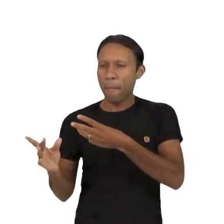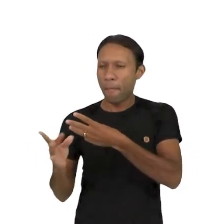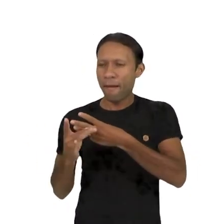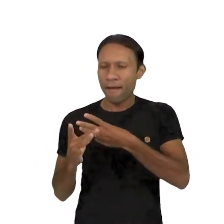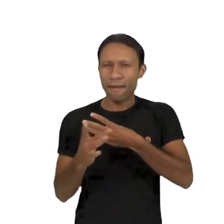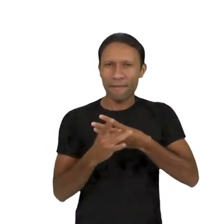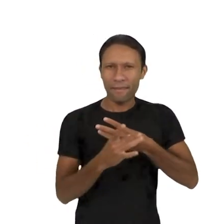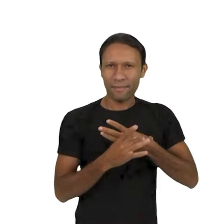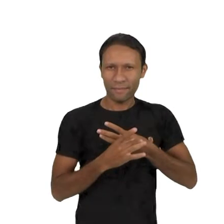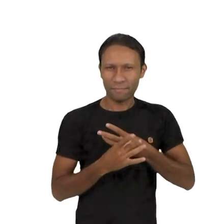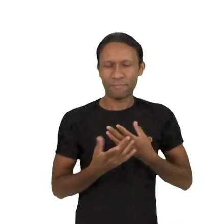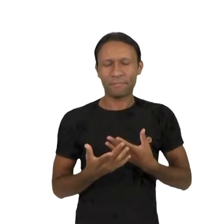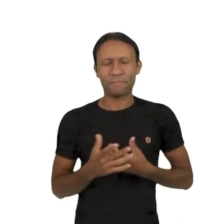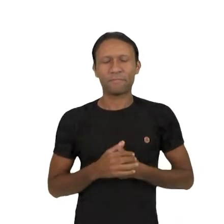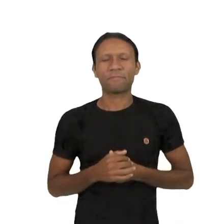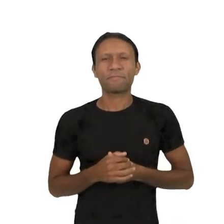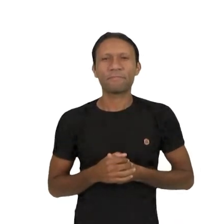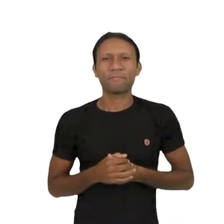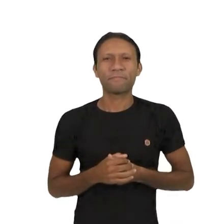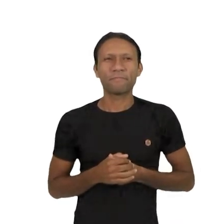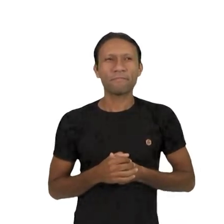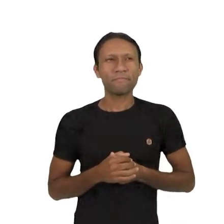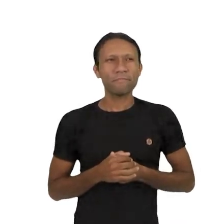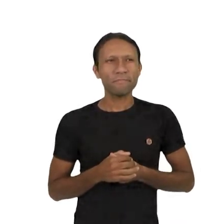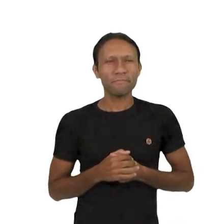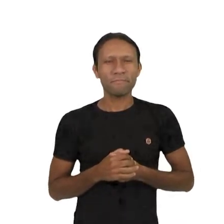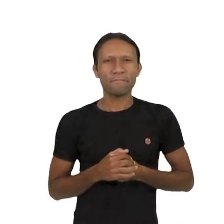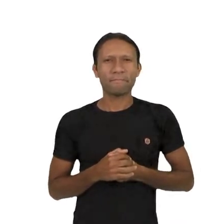em outras oportunidades. Tudo bem?